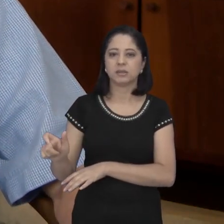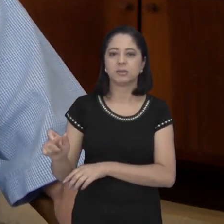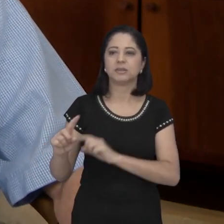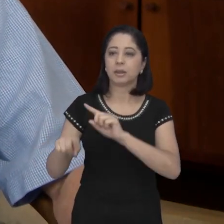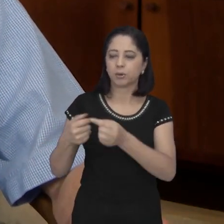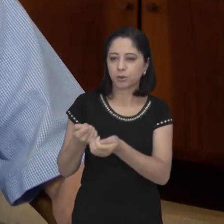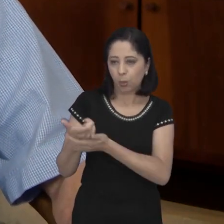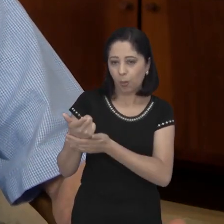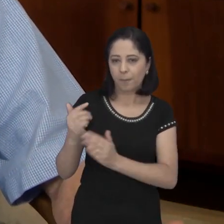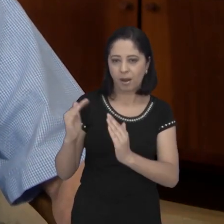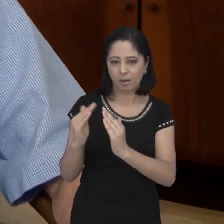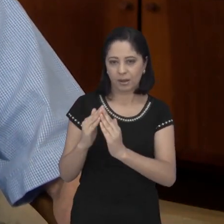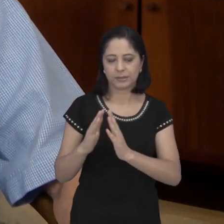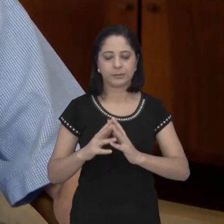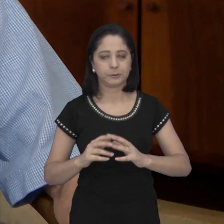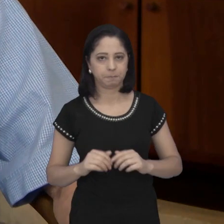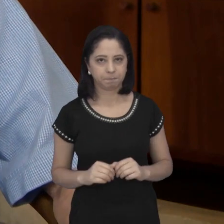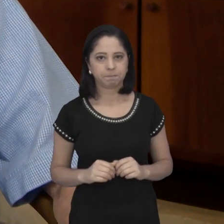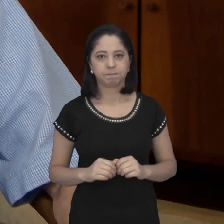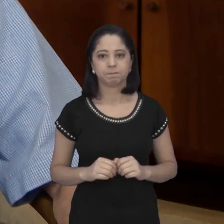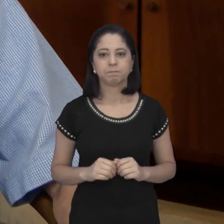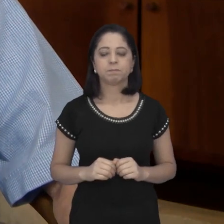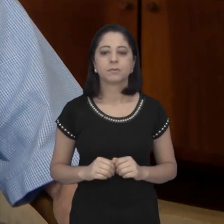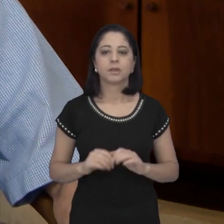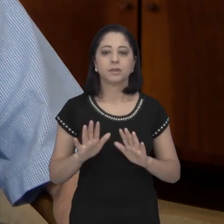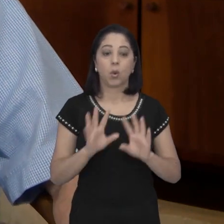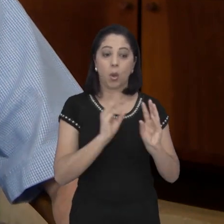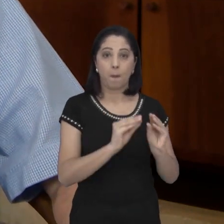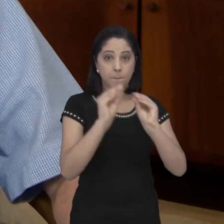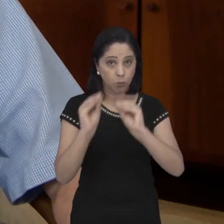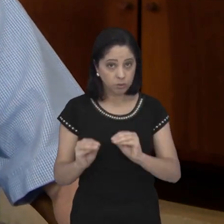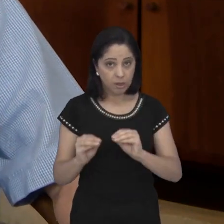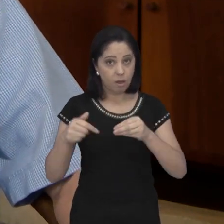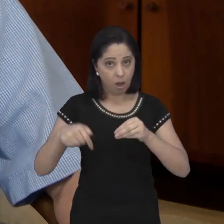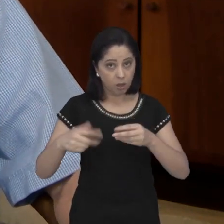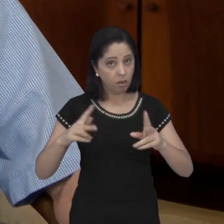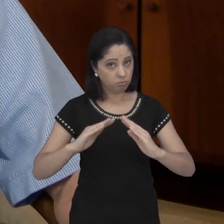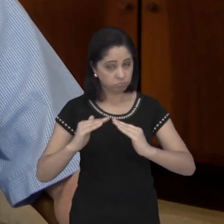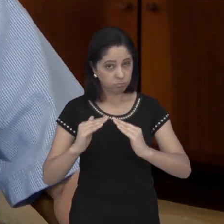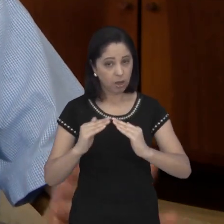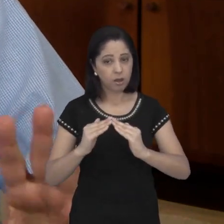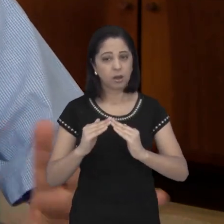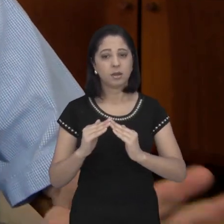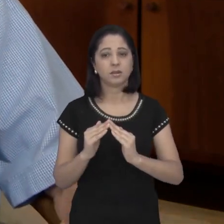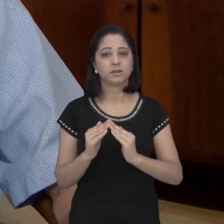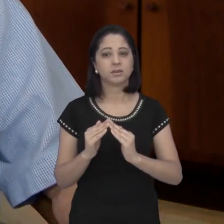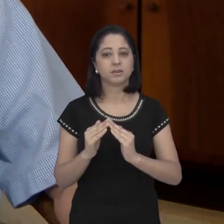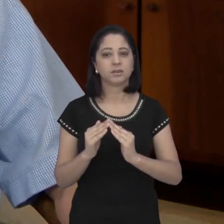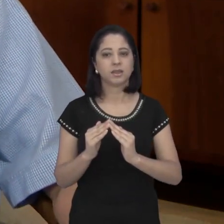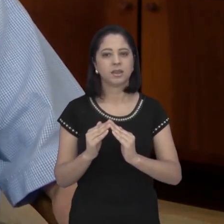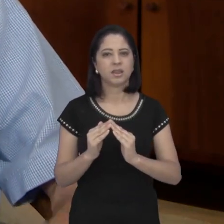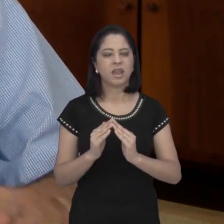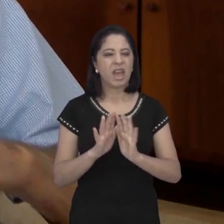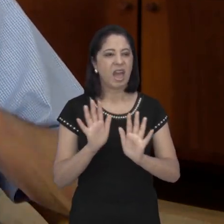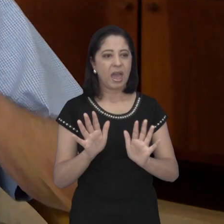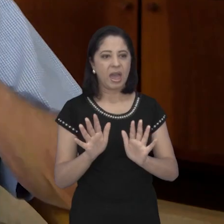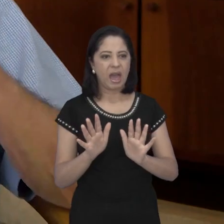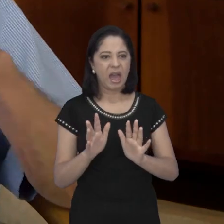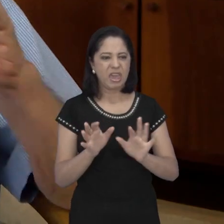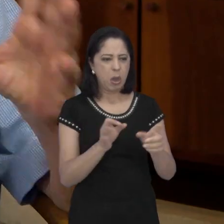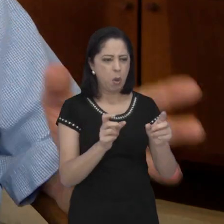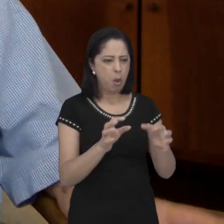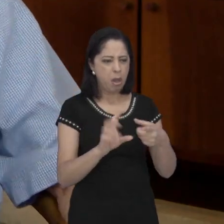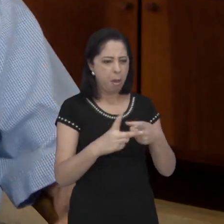arrumei os banheiros que tinham sido modificados pelo seu Hiroshi e simplifiquei, né, porque ele tinha